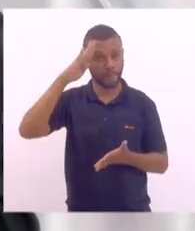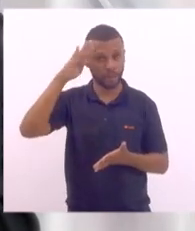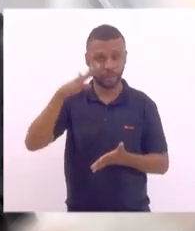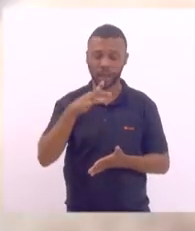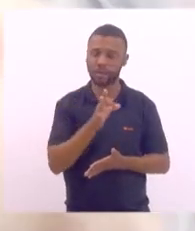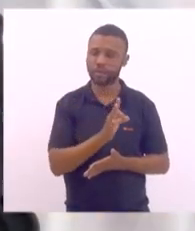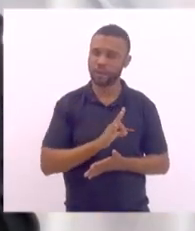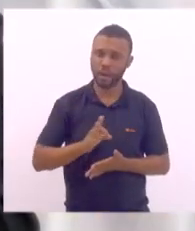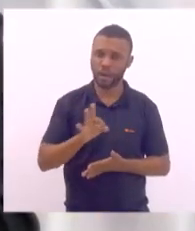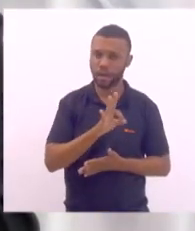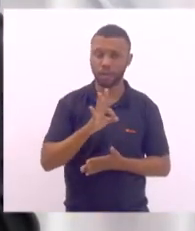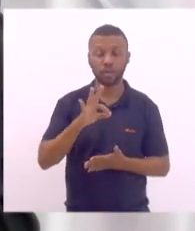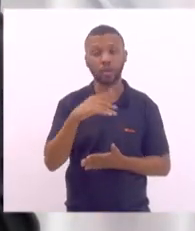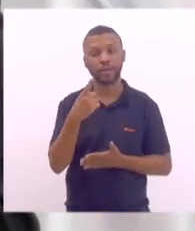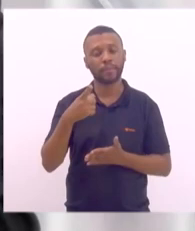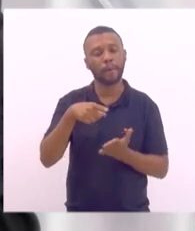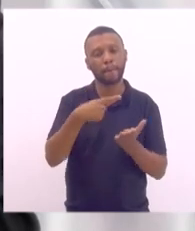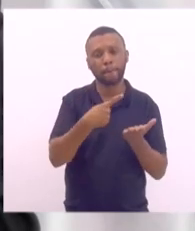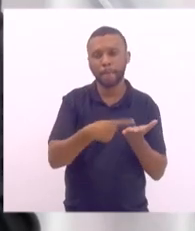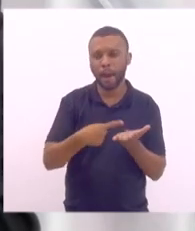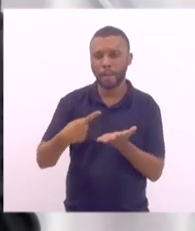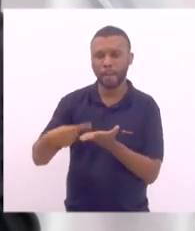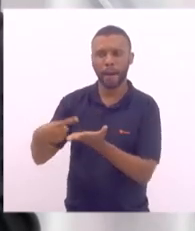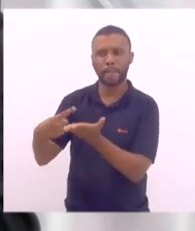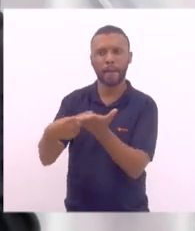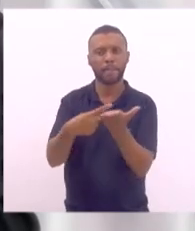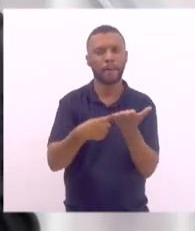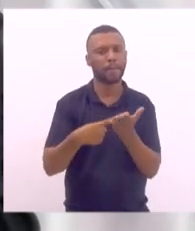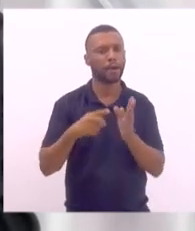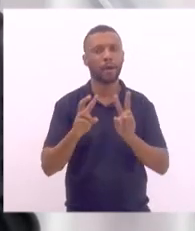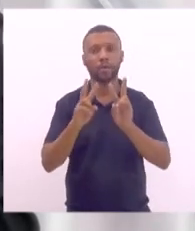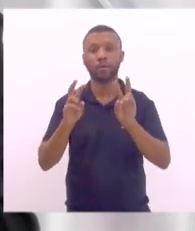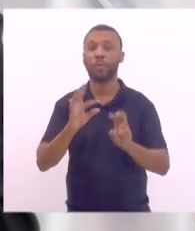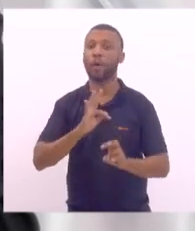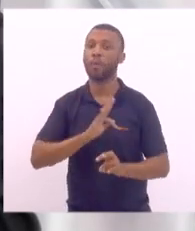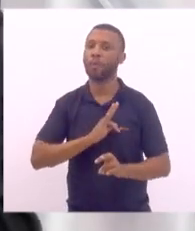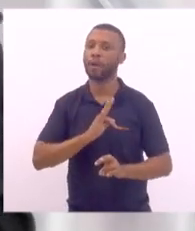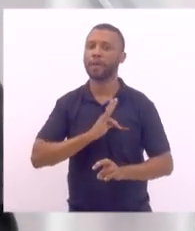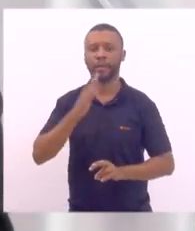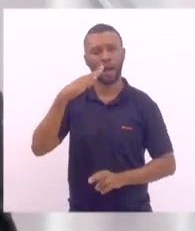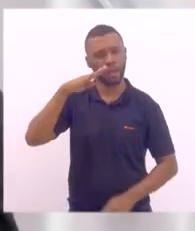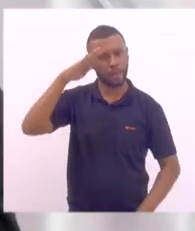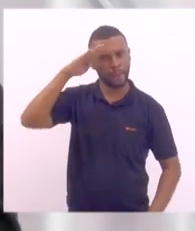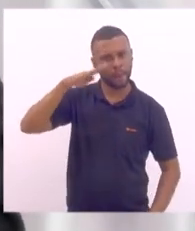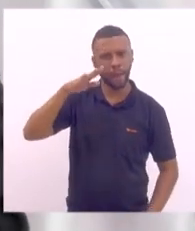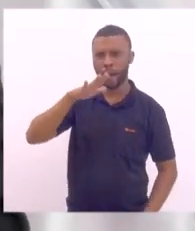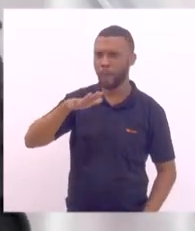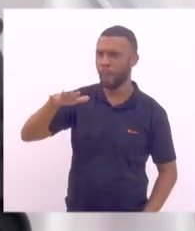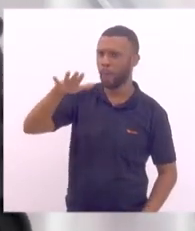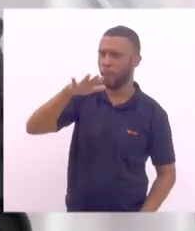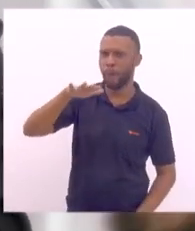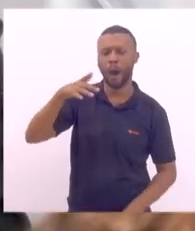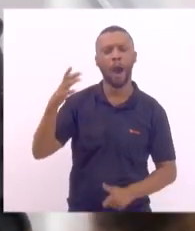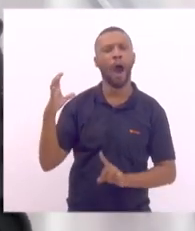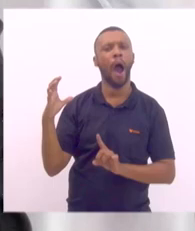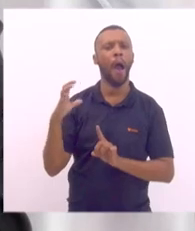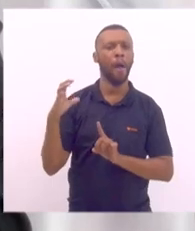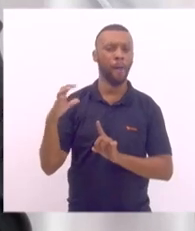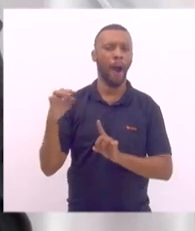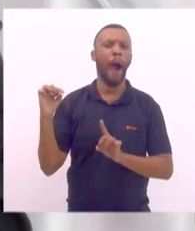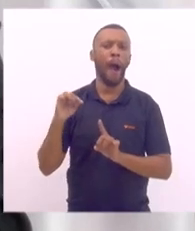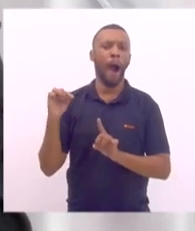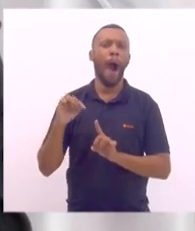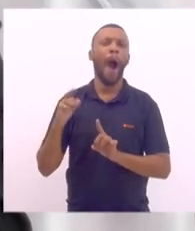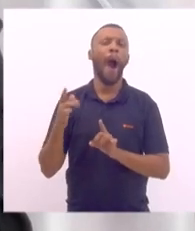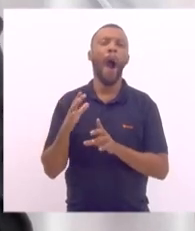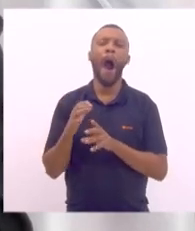Estamos chegando a um bom termo em relação aos policiais militares. E é um impacto de... em